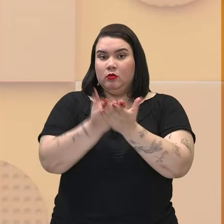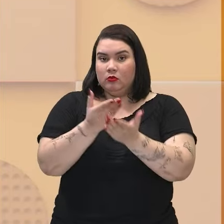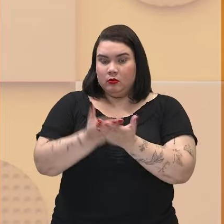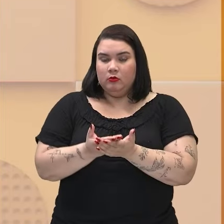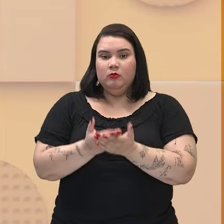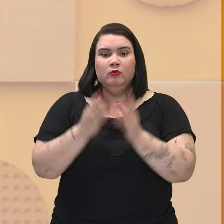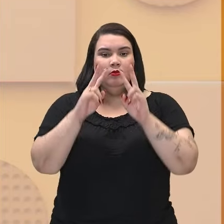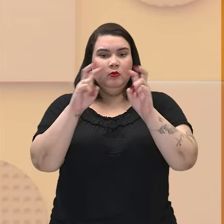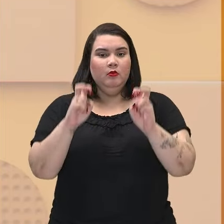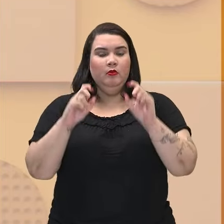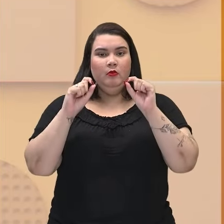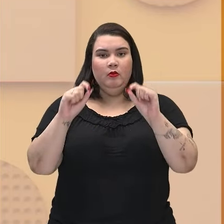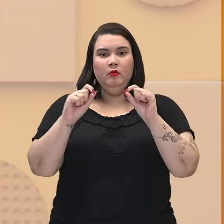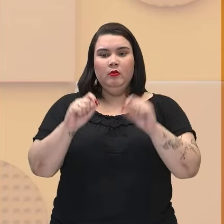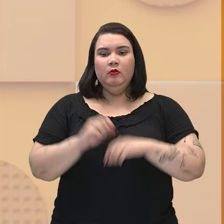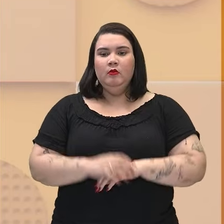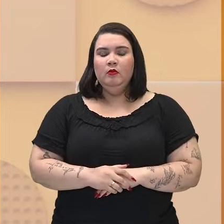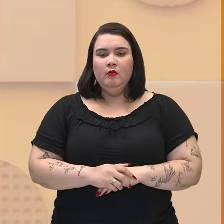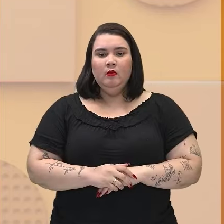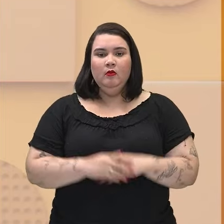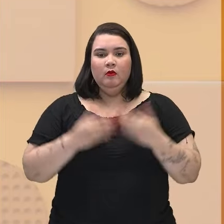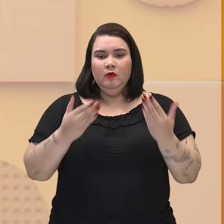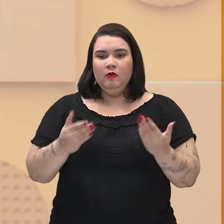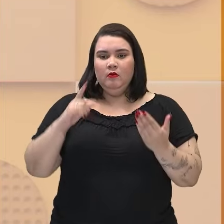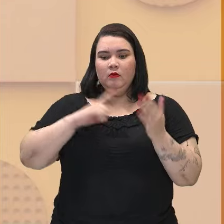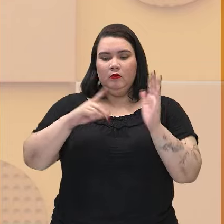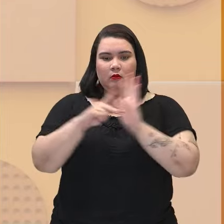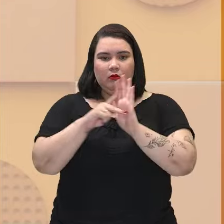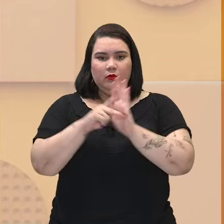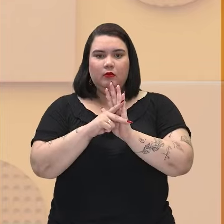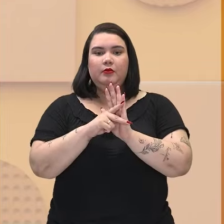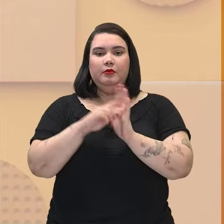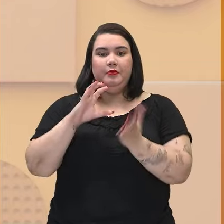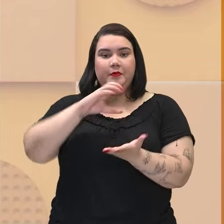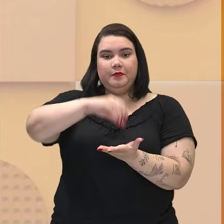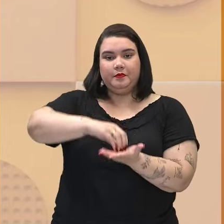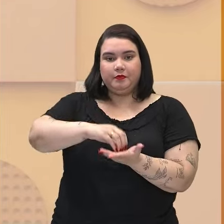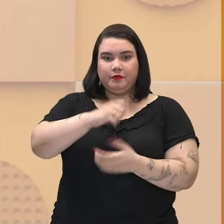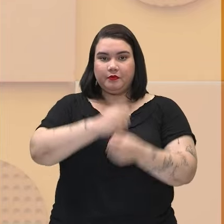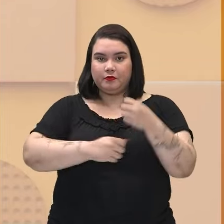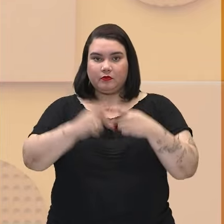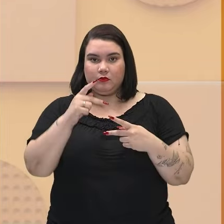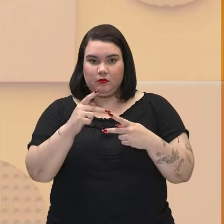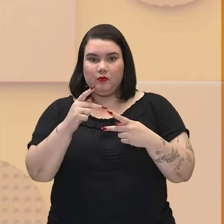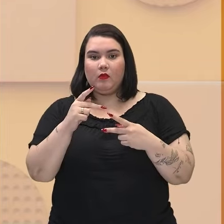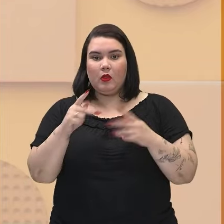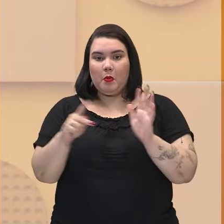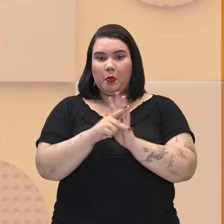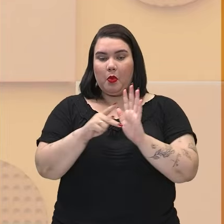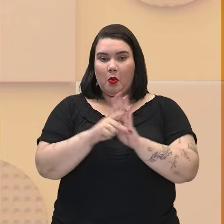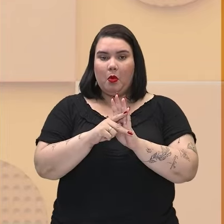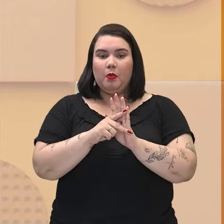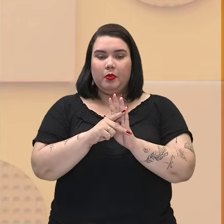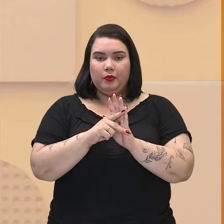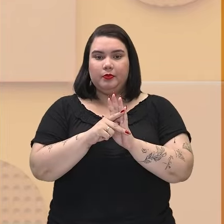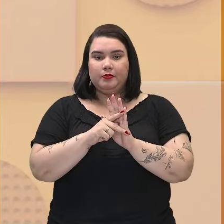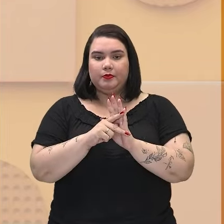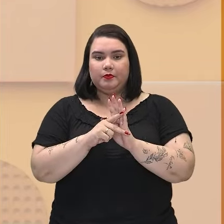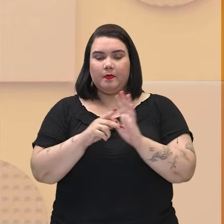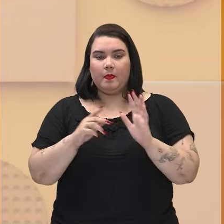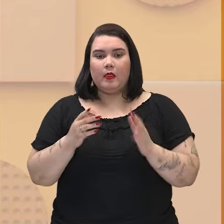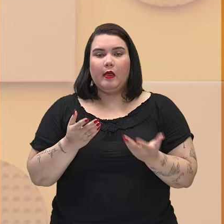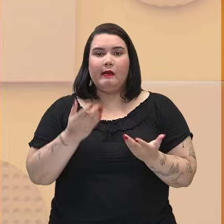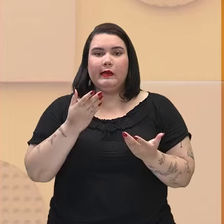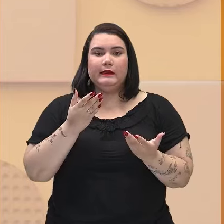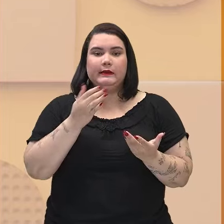unidade, que o centro administrativo real, ou seja,